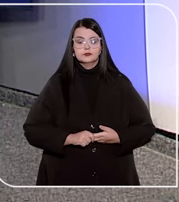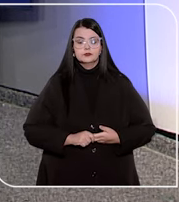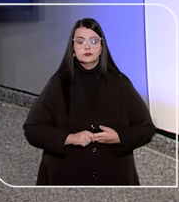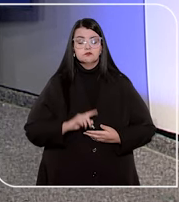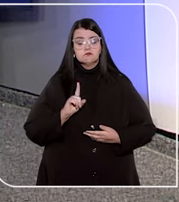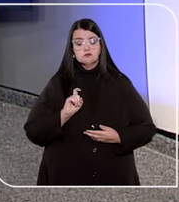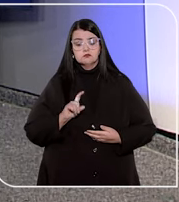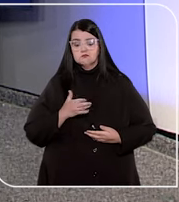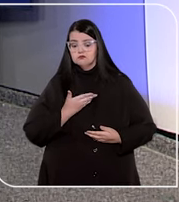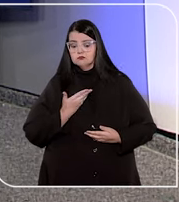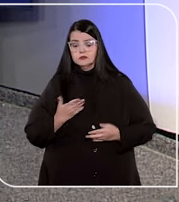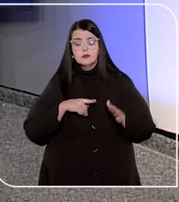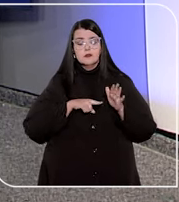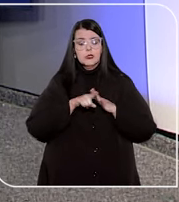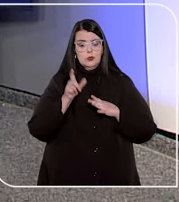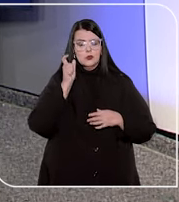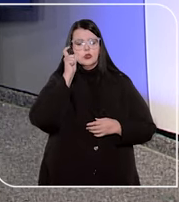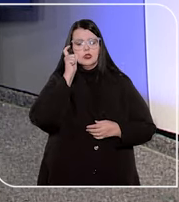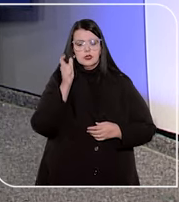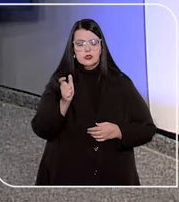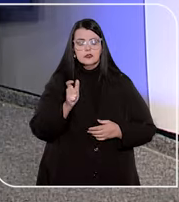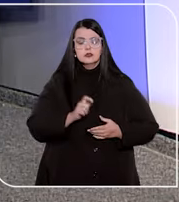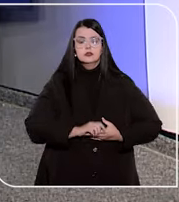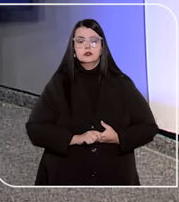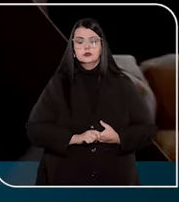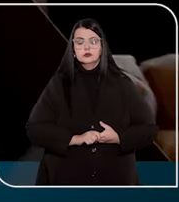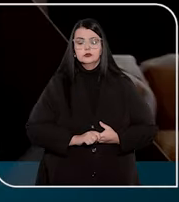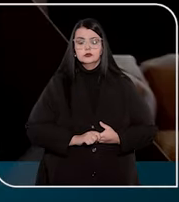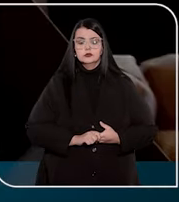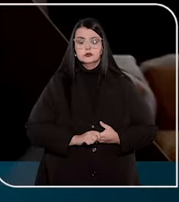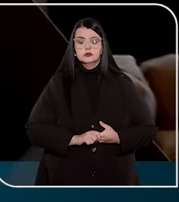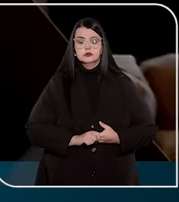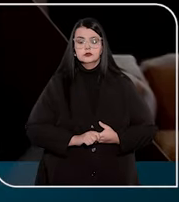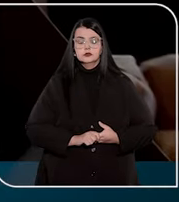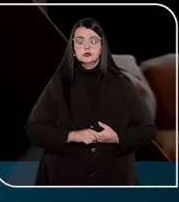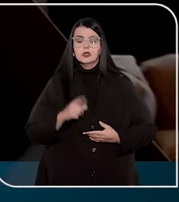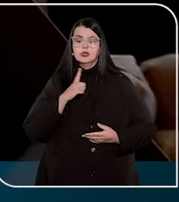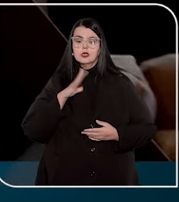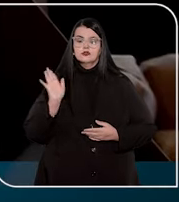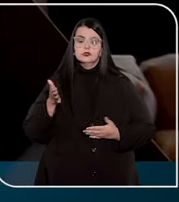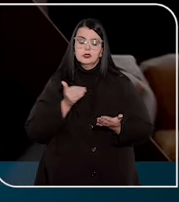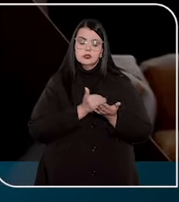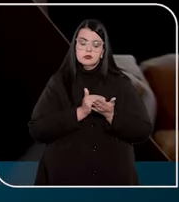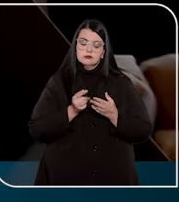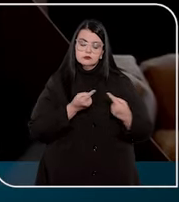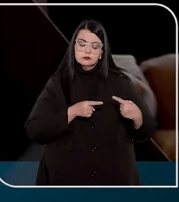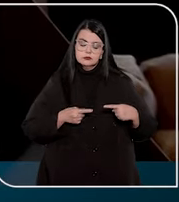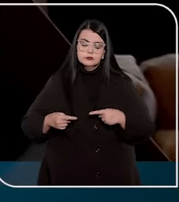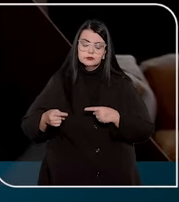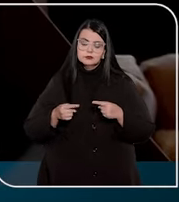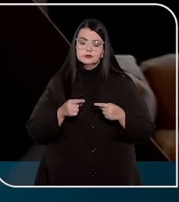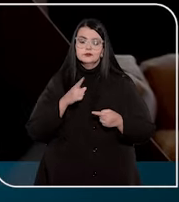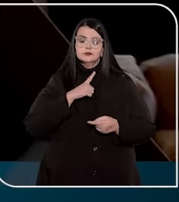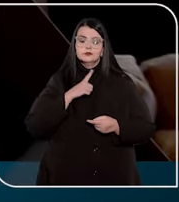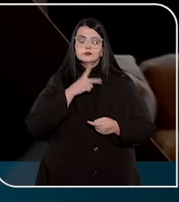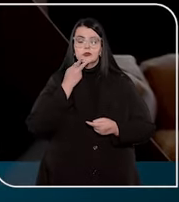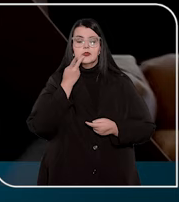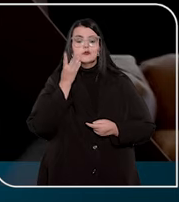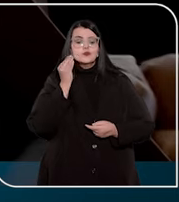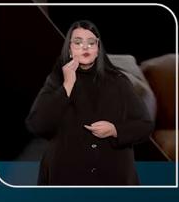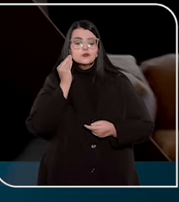Olha, essa pergunta aí é interessante, hein? É interessante. Já começamos a comentar coisas aqui que tocam nisso e eu vou tentar